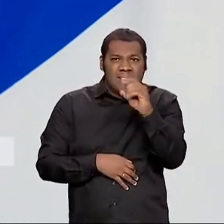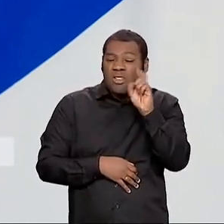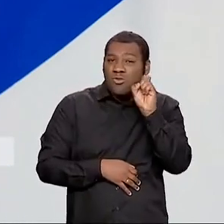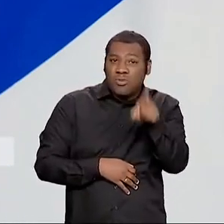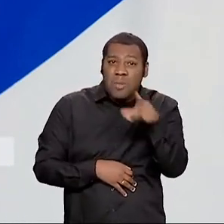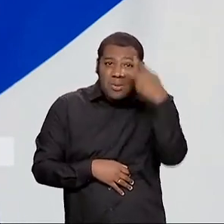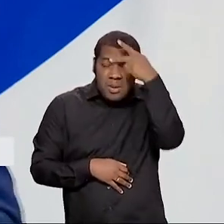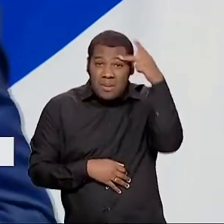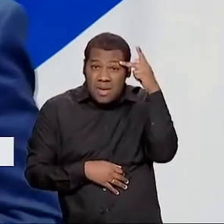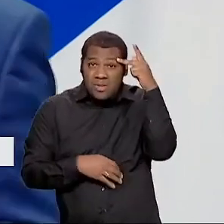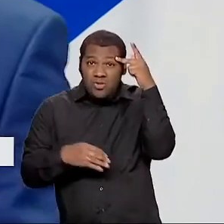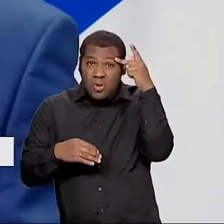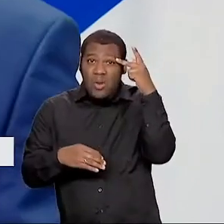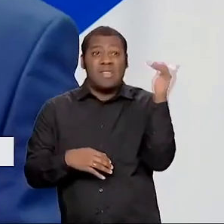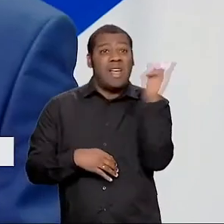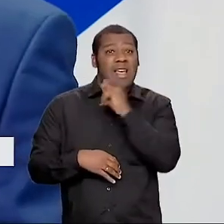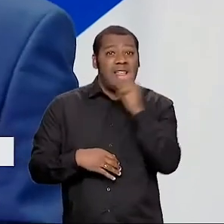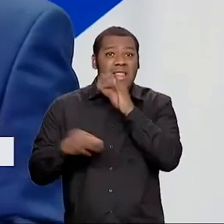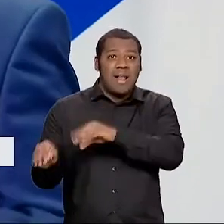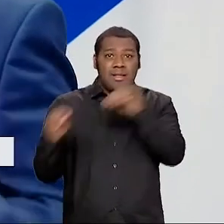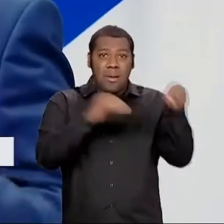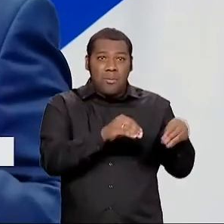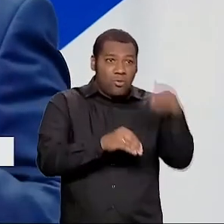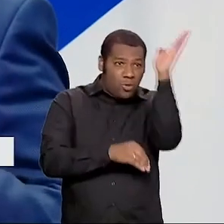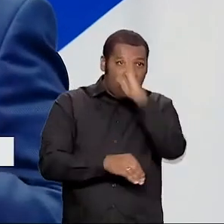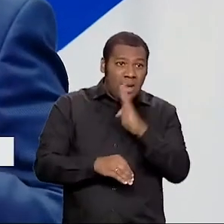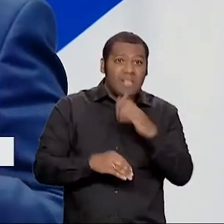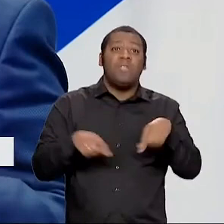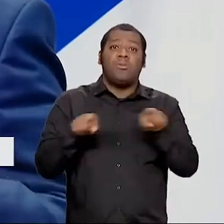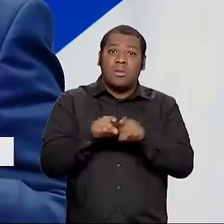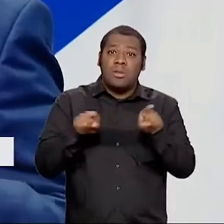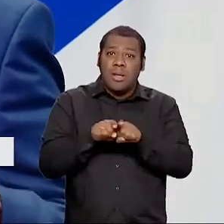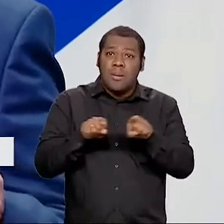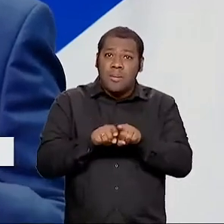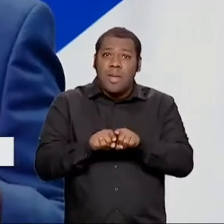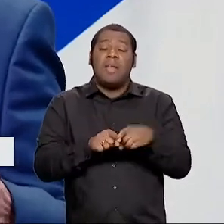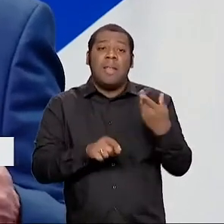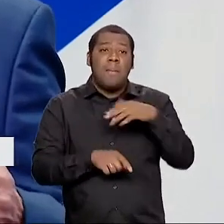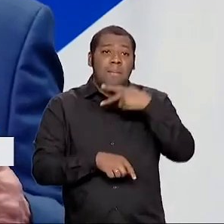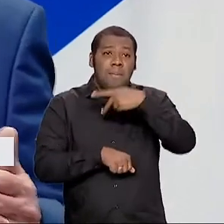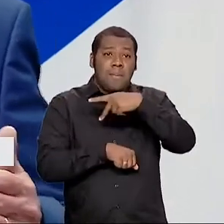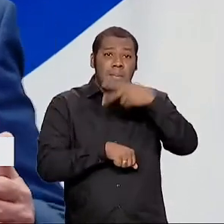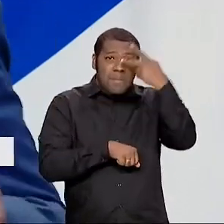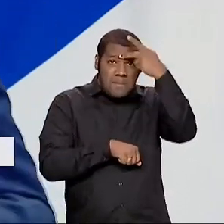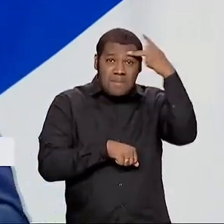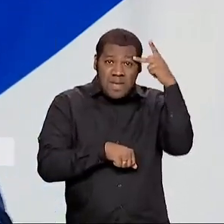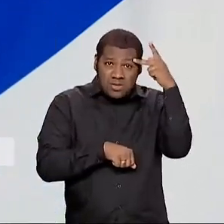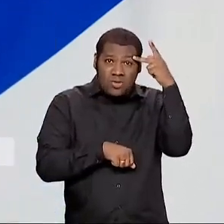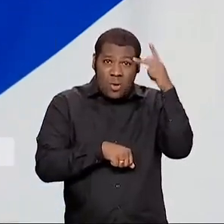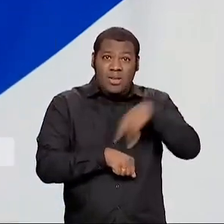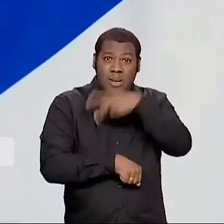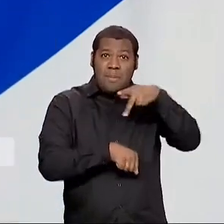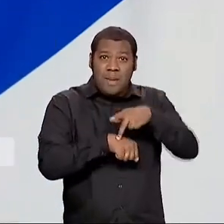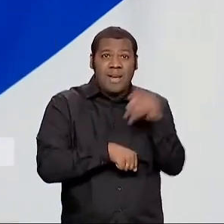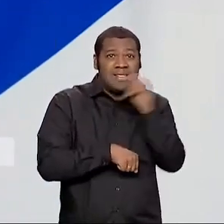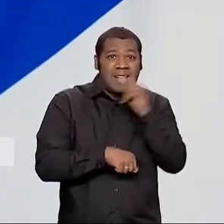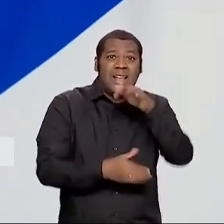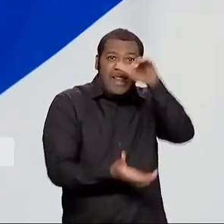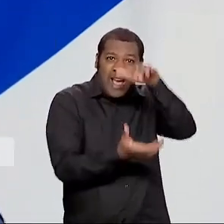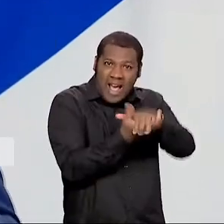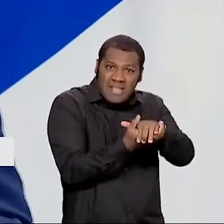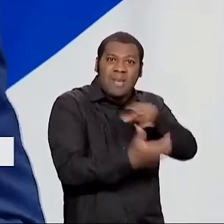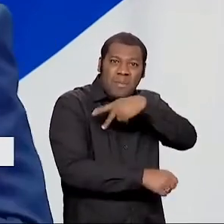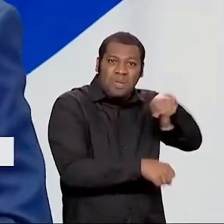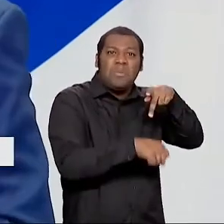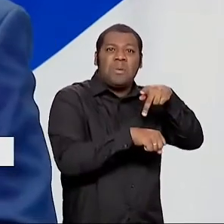de descendentes de italianos no Brasil. É inexplicável que o Brasil passe tanto tempo sem conversar com a Itália e que a Itália passe tanto